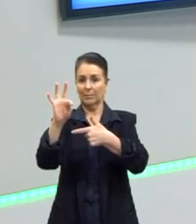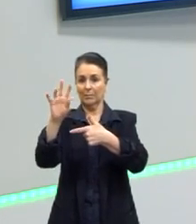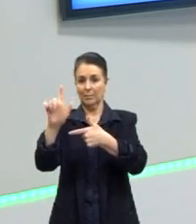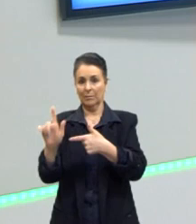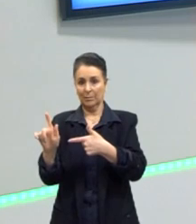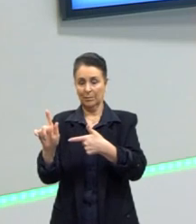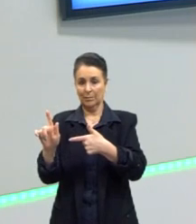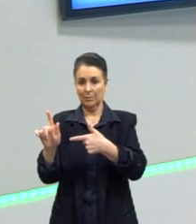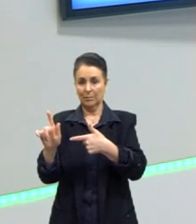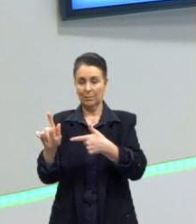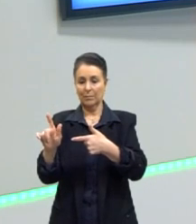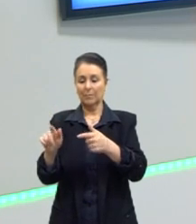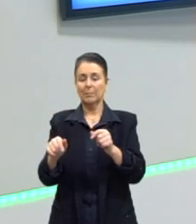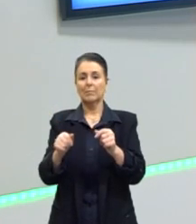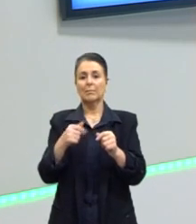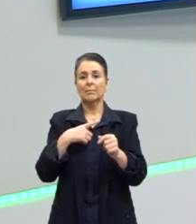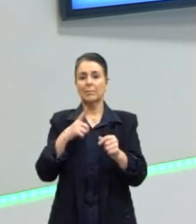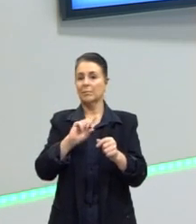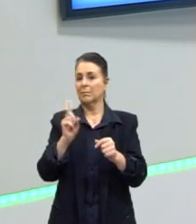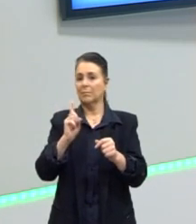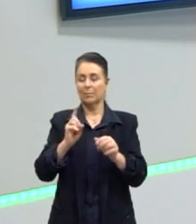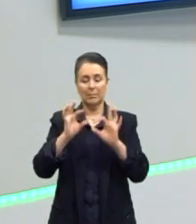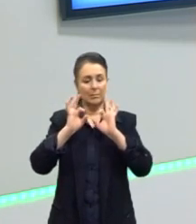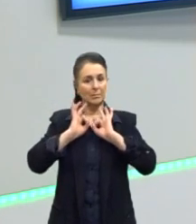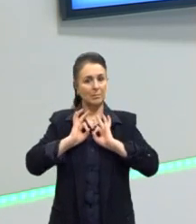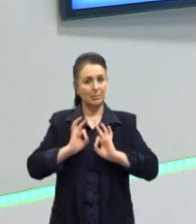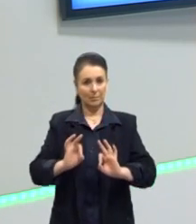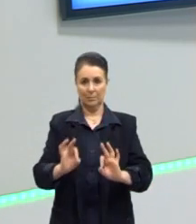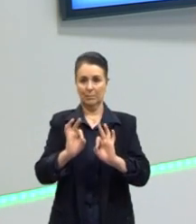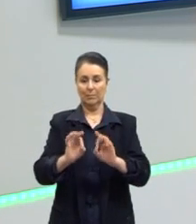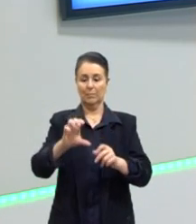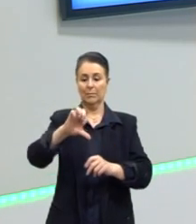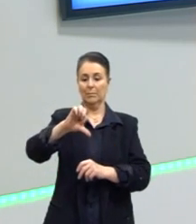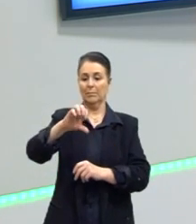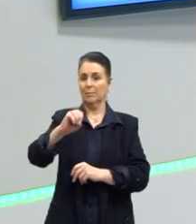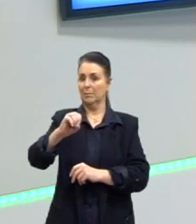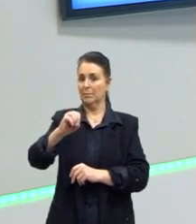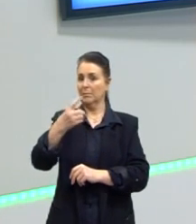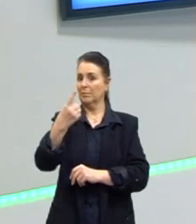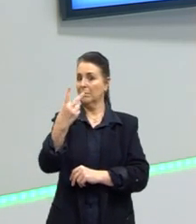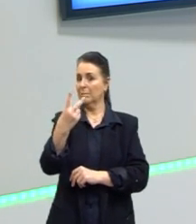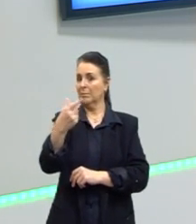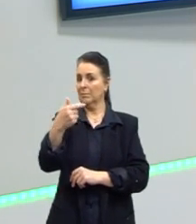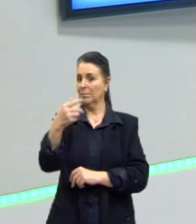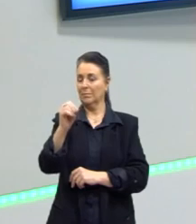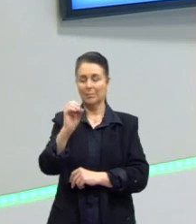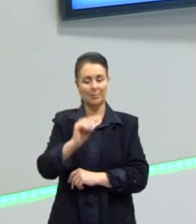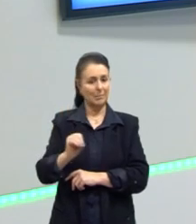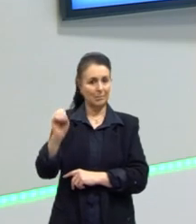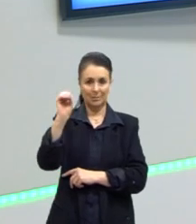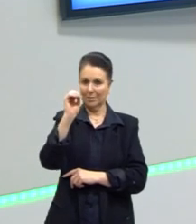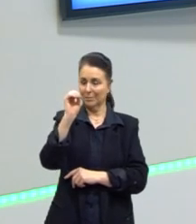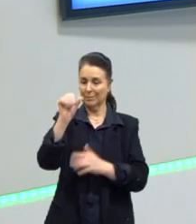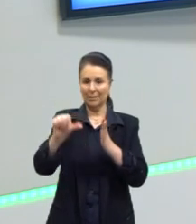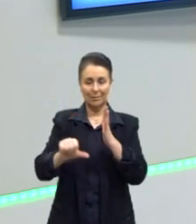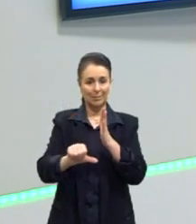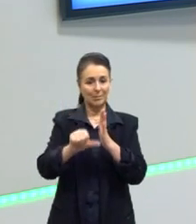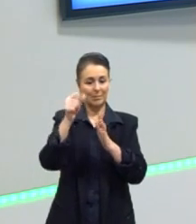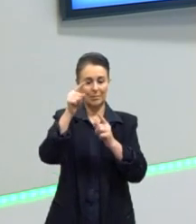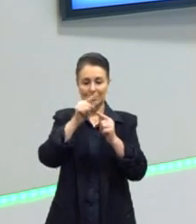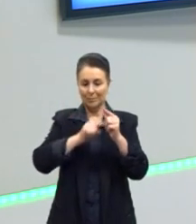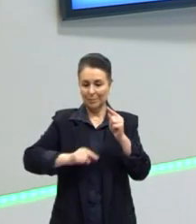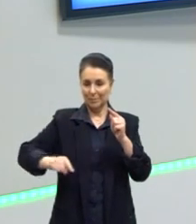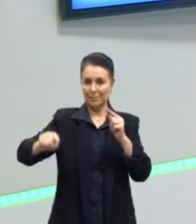questão a função ela não é definida nem para 90 e para 270 graus na primeira volta